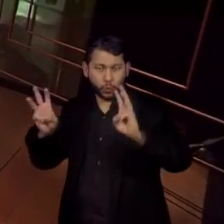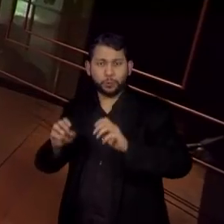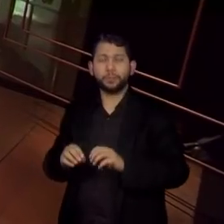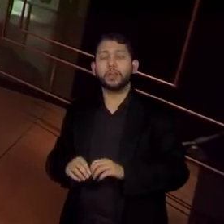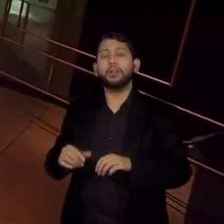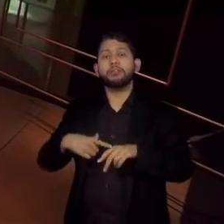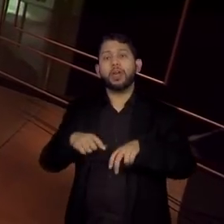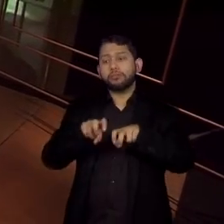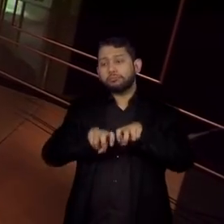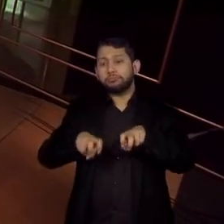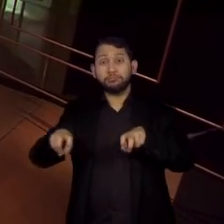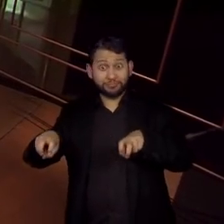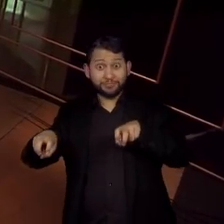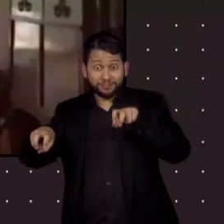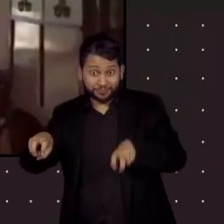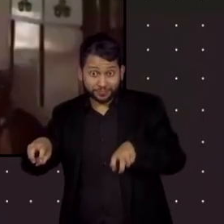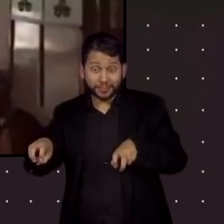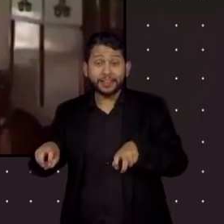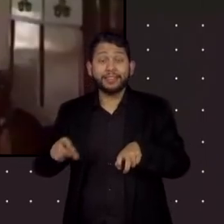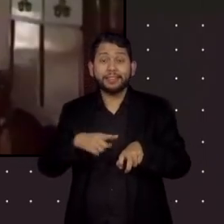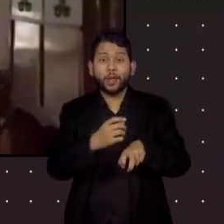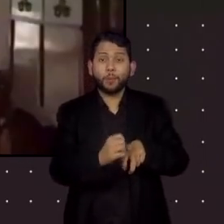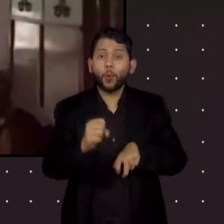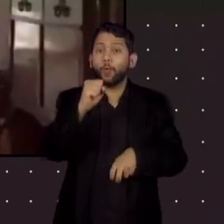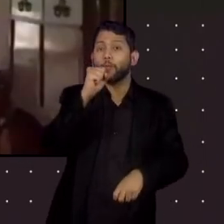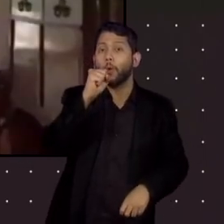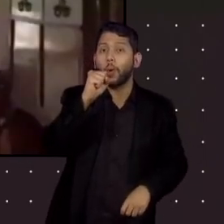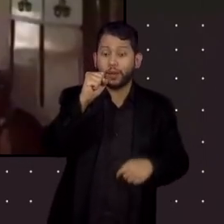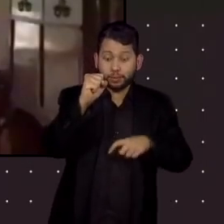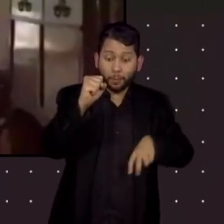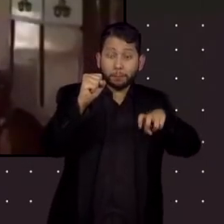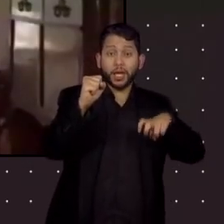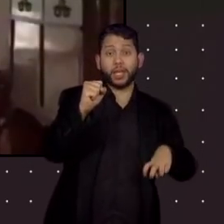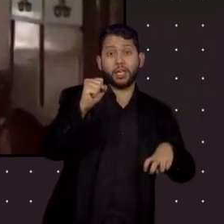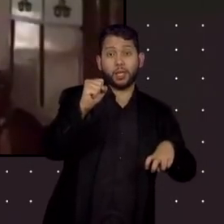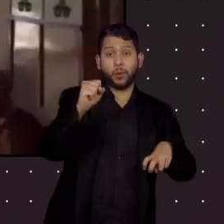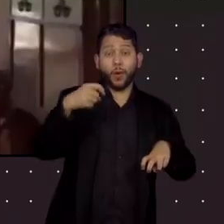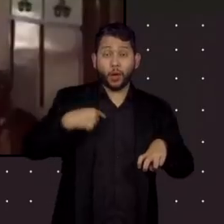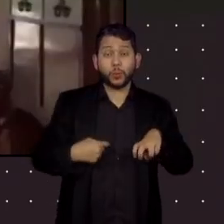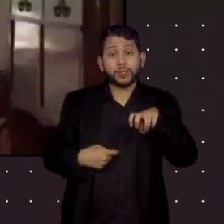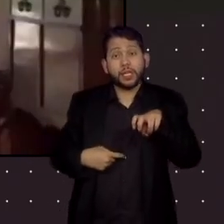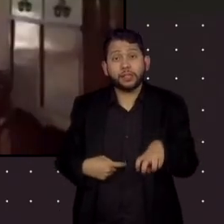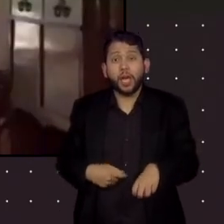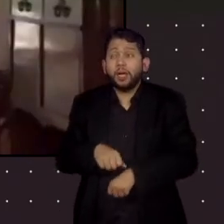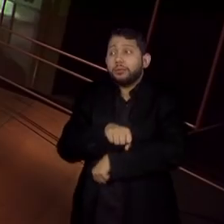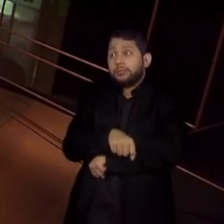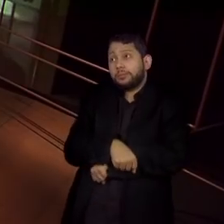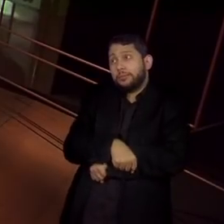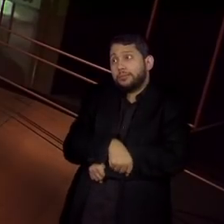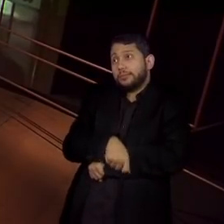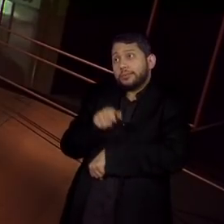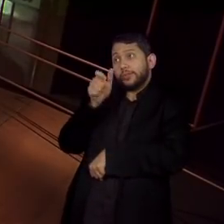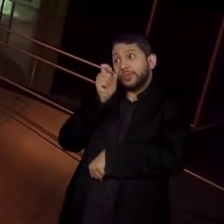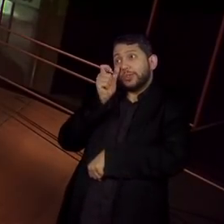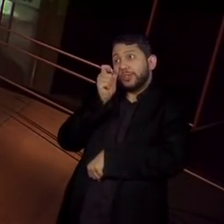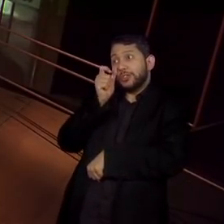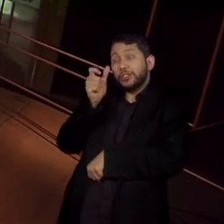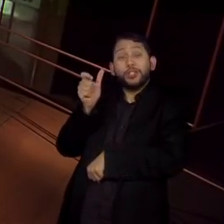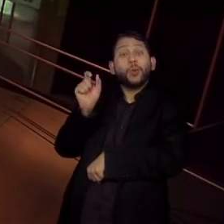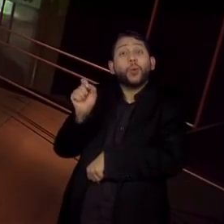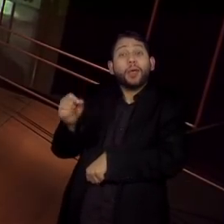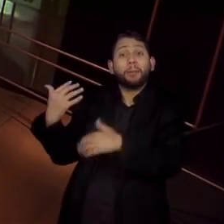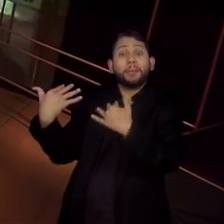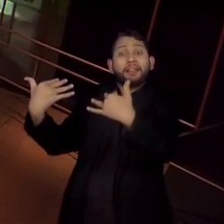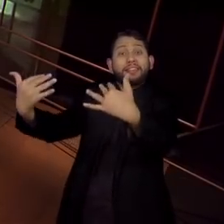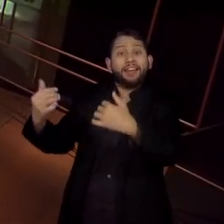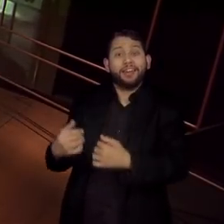colocaram para me alcançar o microfone. E eles acharam muito engraçado aquela criança sentar e ficar assistindo a plateia e tal. Começaram a me